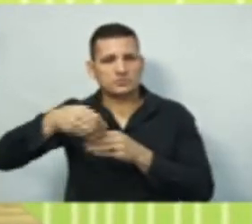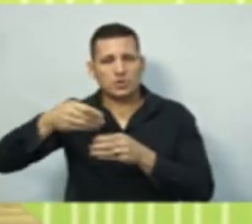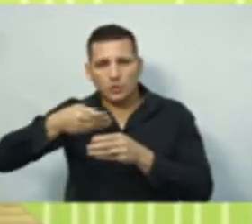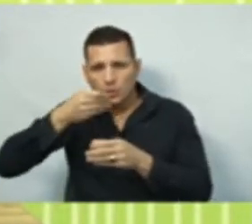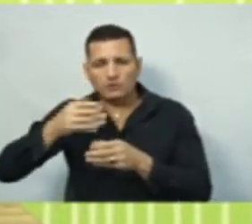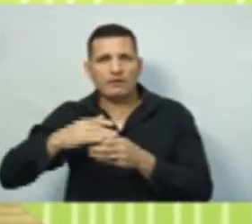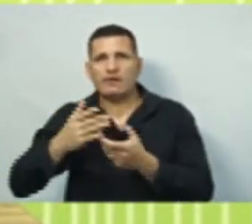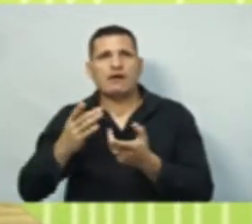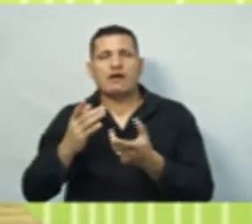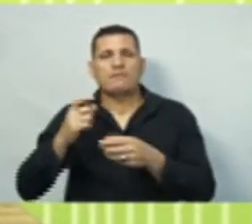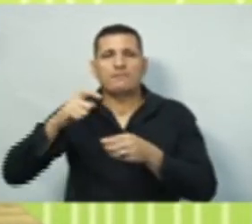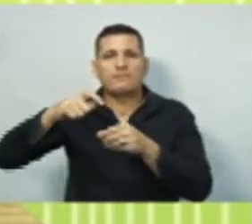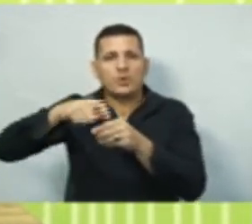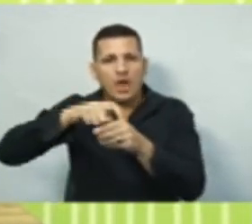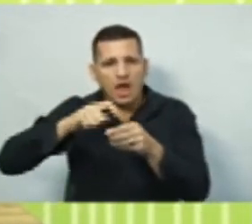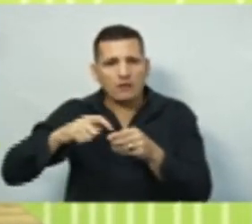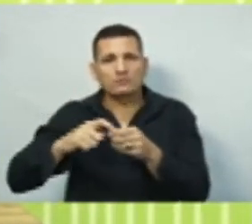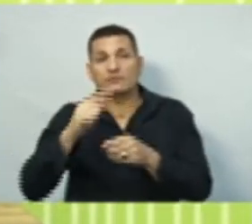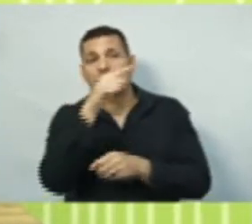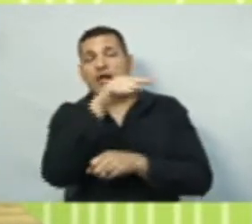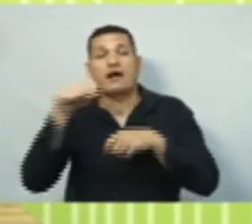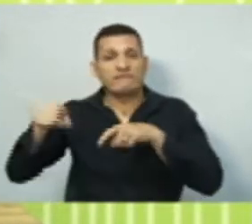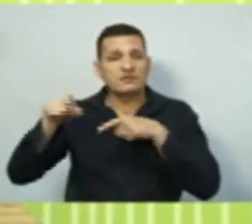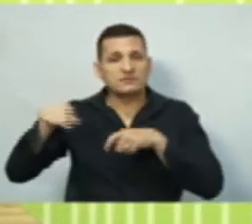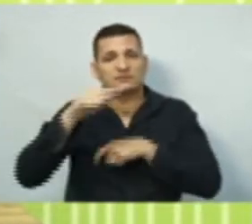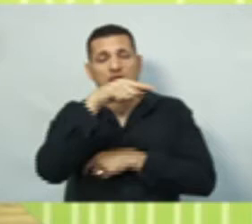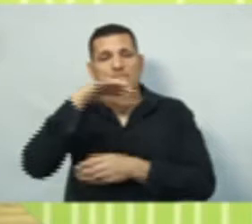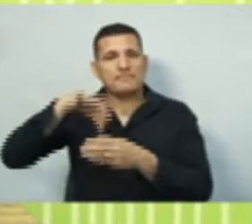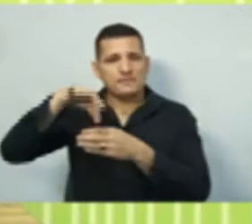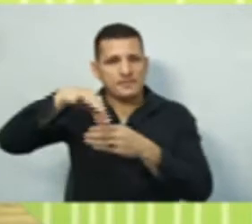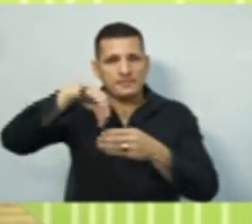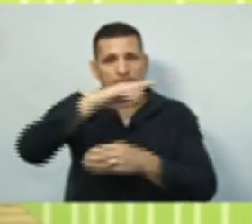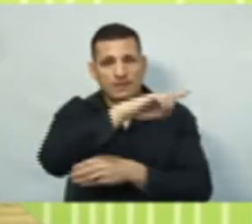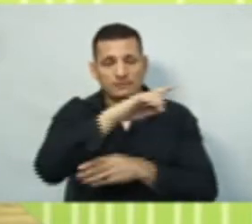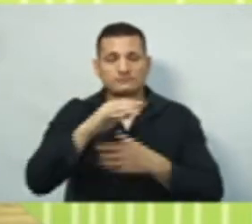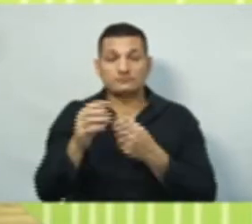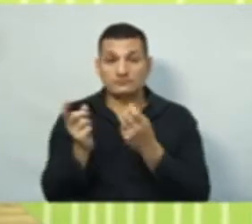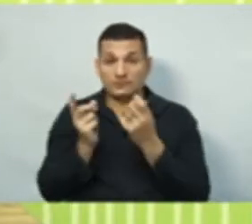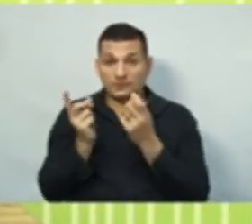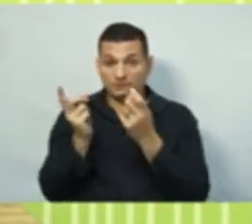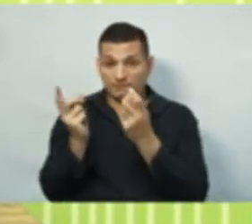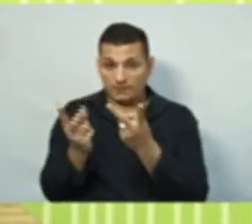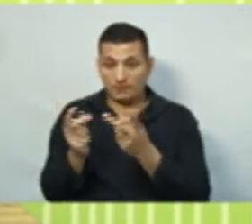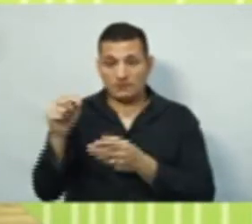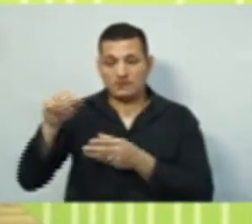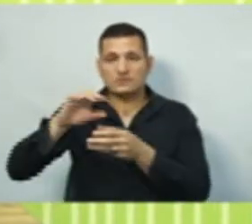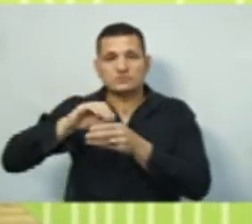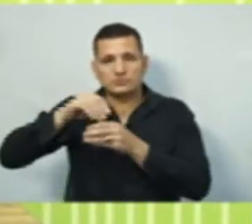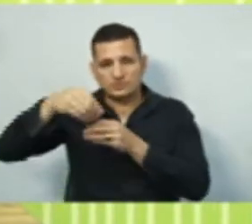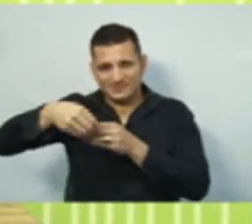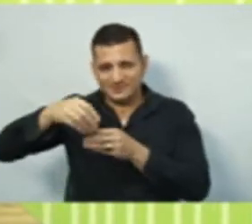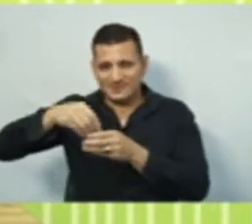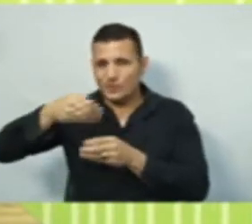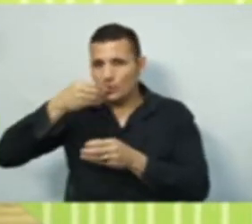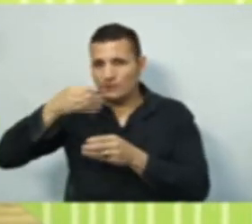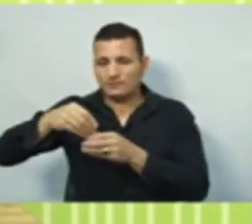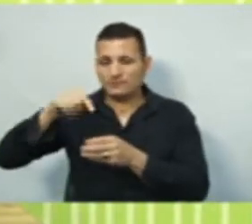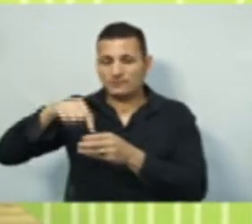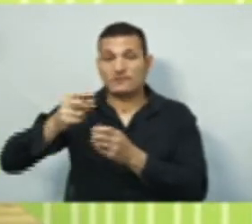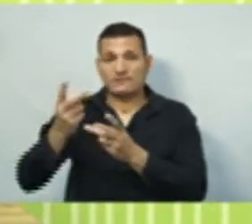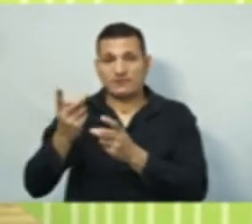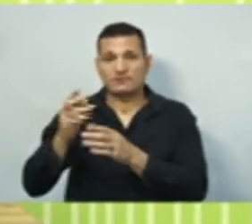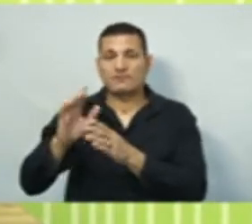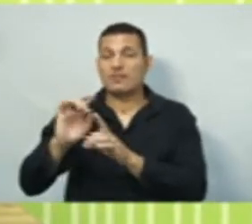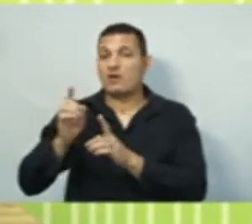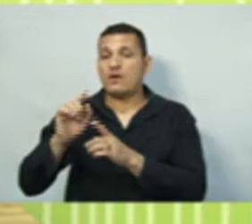morango, morango produzido lá da fazenda. Quando vende esse iogurte, já não é mais em cima